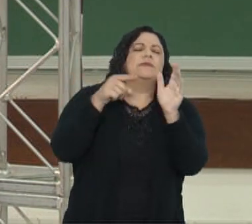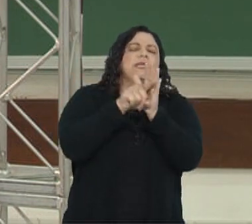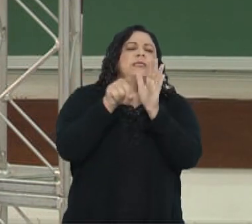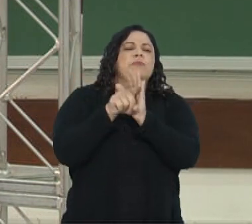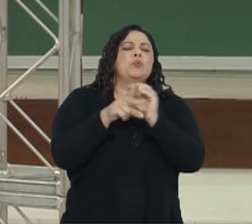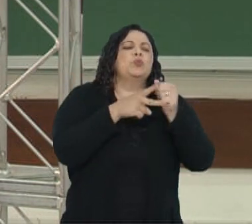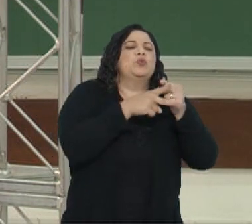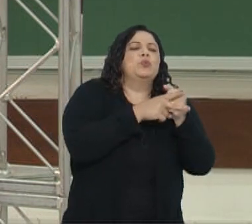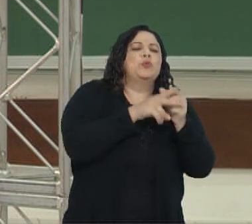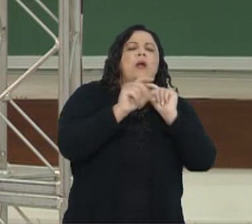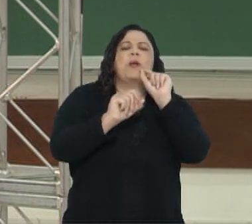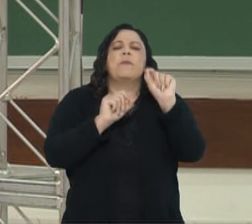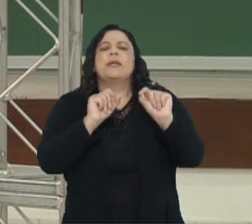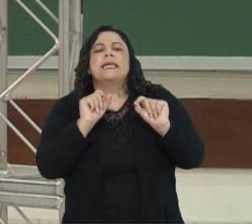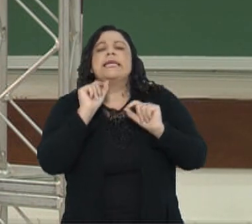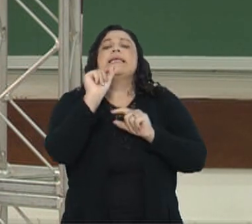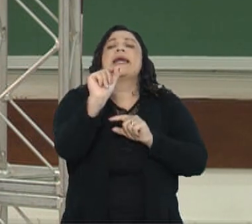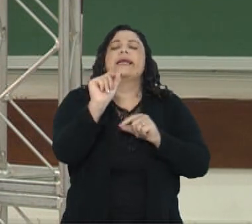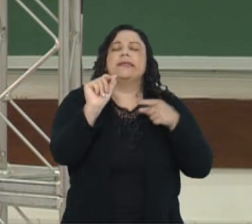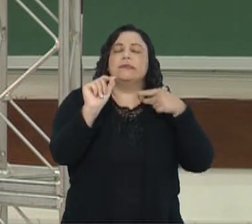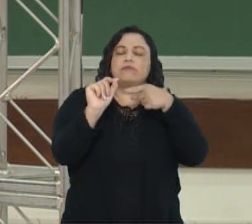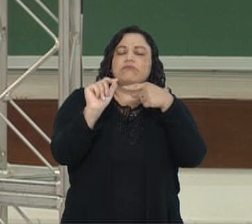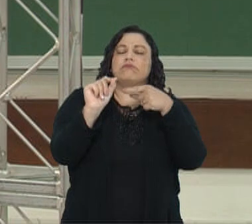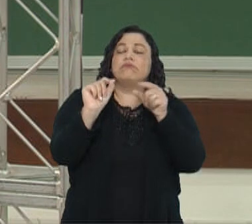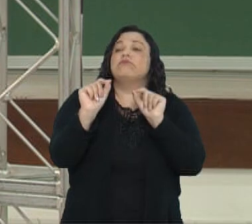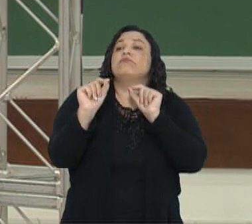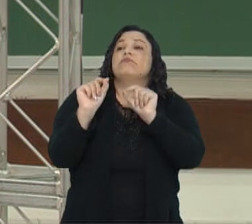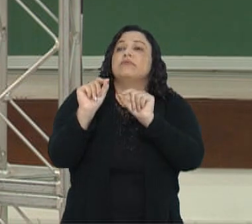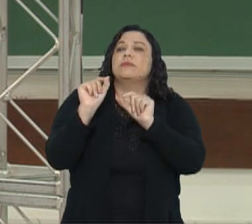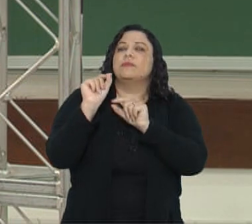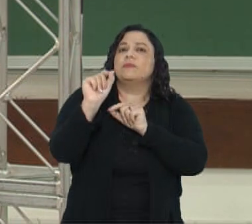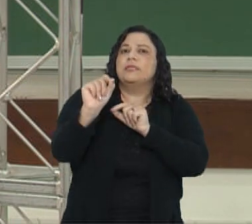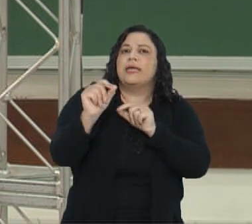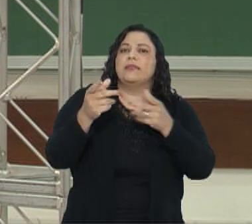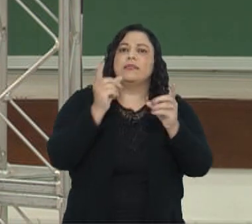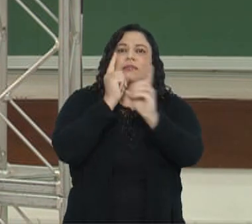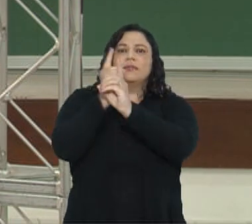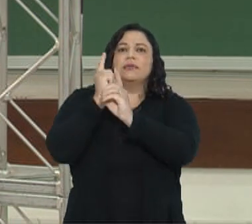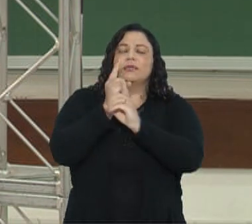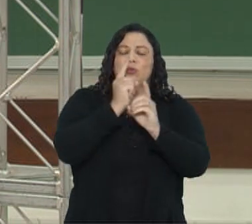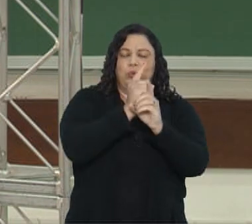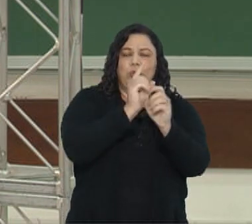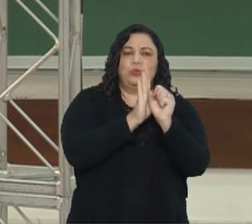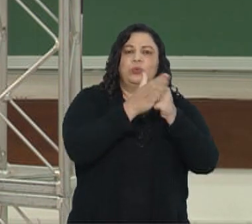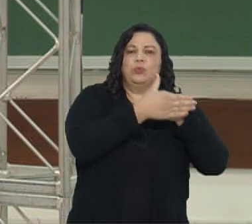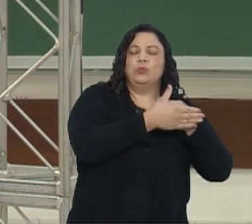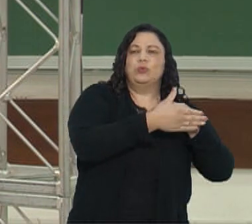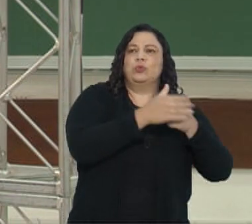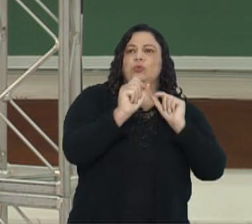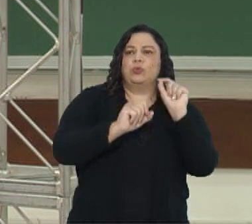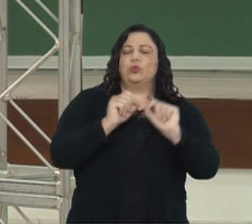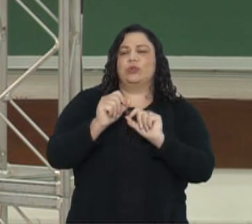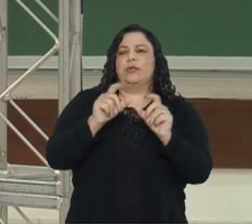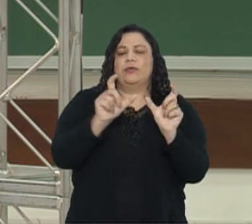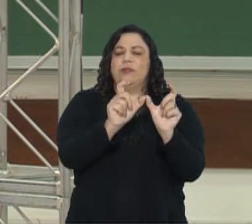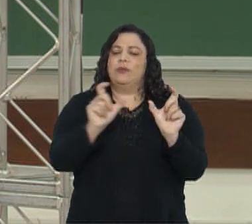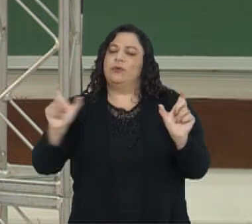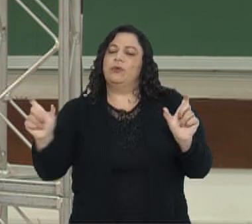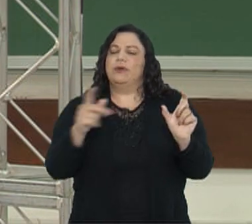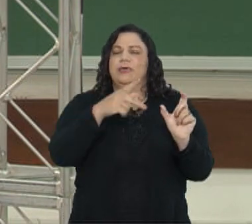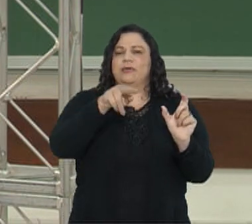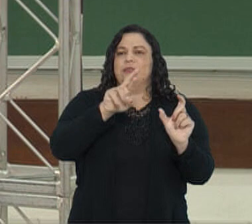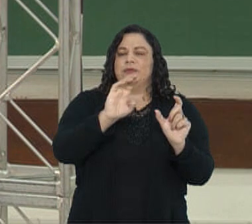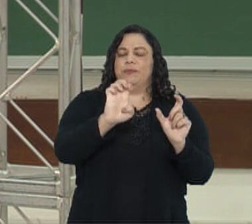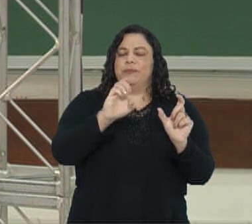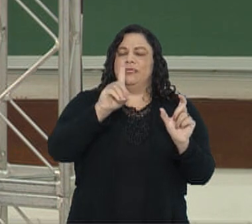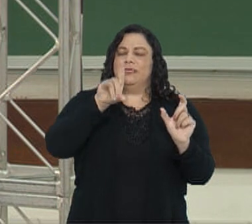Para eu saber quem é que fez a minha ação e encontrando, então, o meu sujeito e o meu predicado. Utilizem